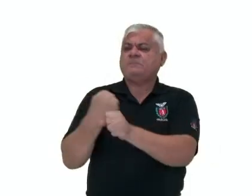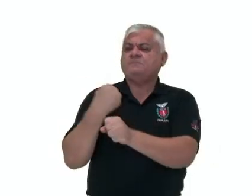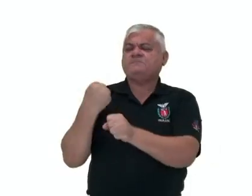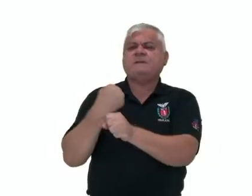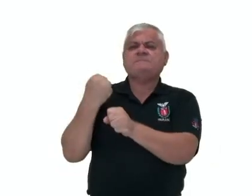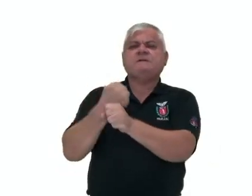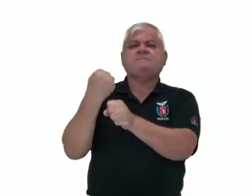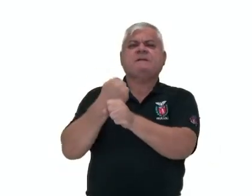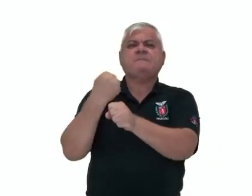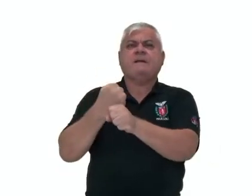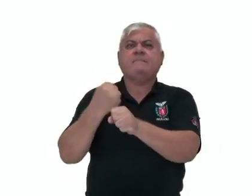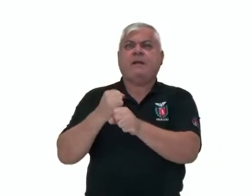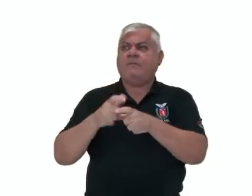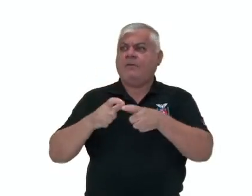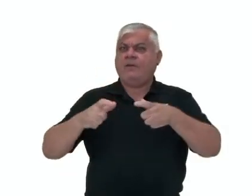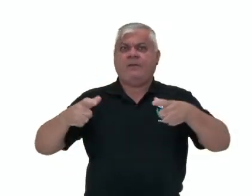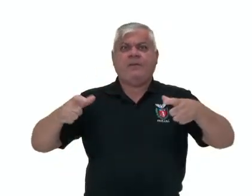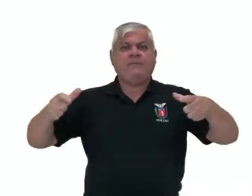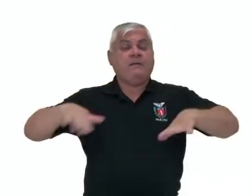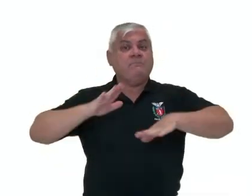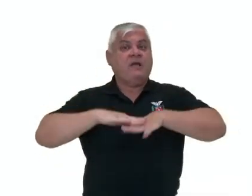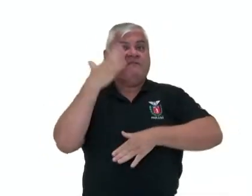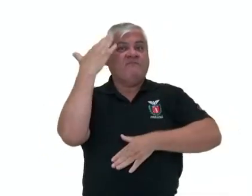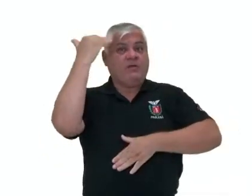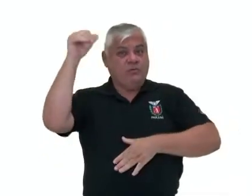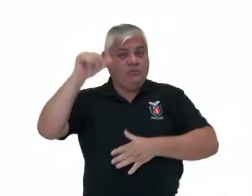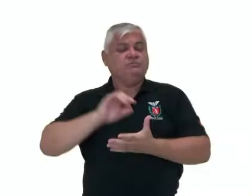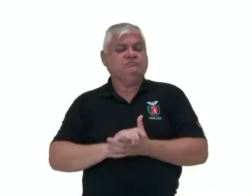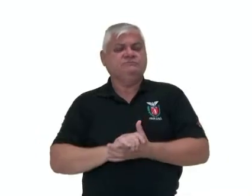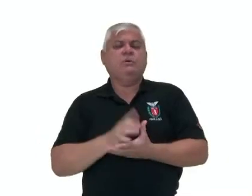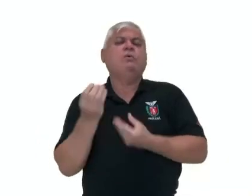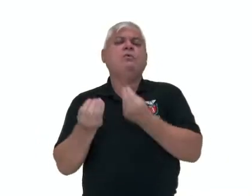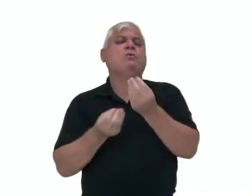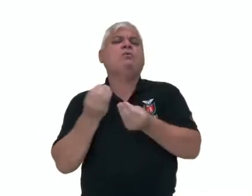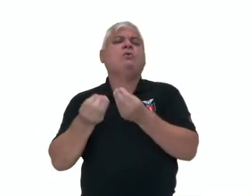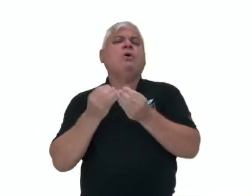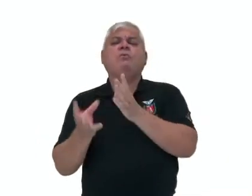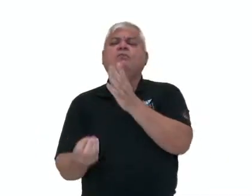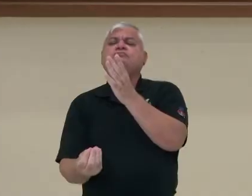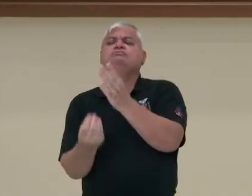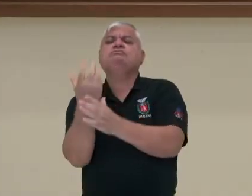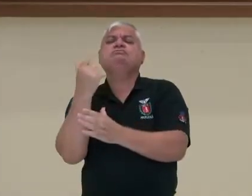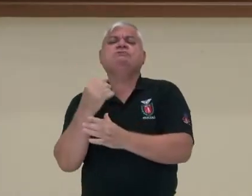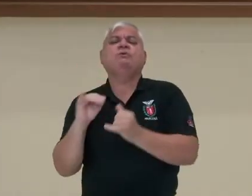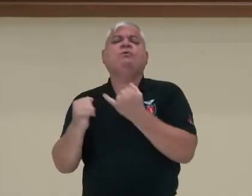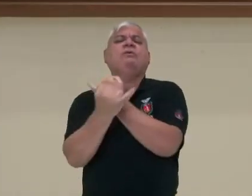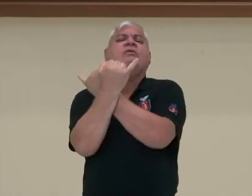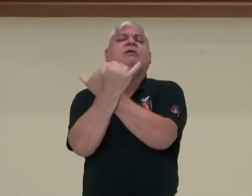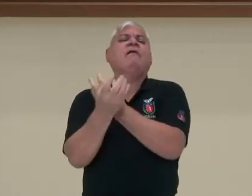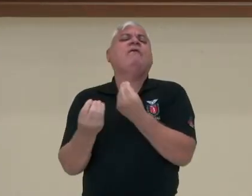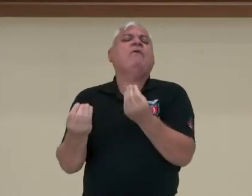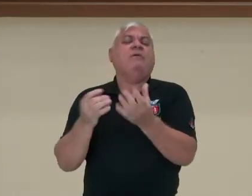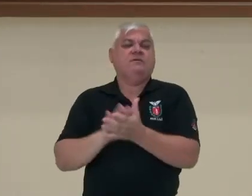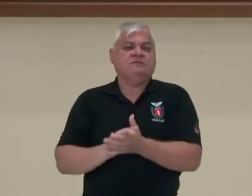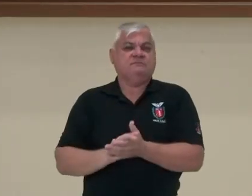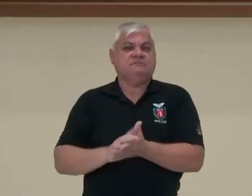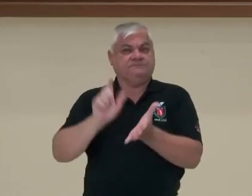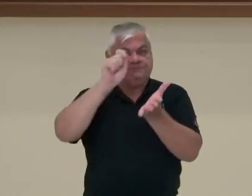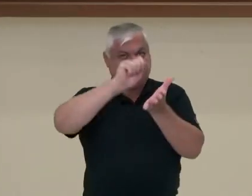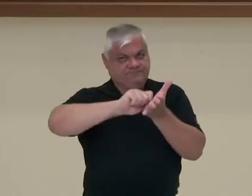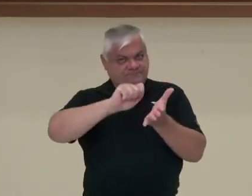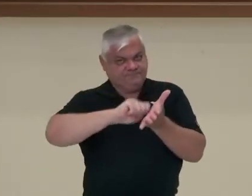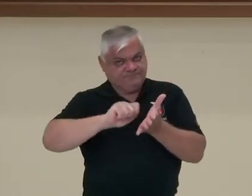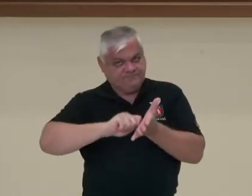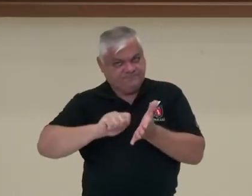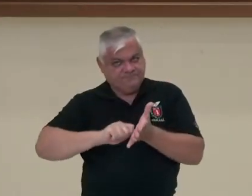dos maiores impérios da história humana. Explique como se formou o Império Inca. Então veja bem, vocês vão copiar essa questão